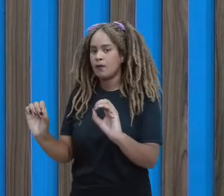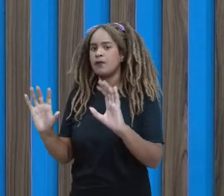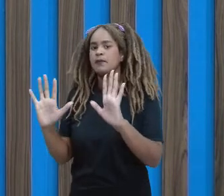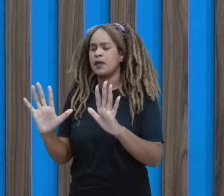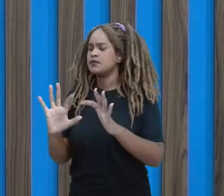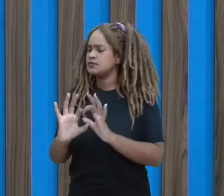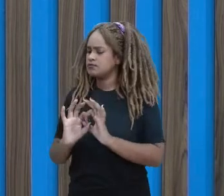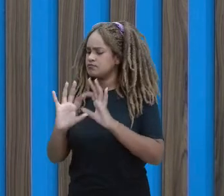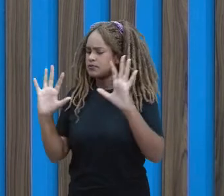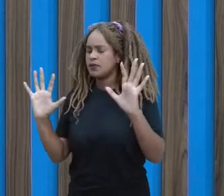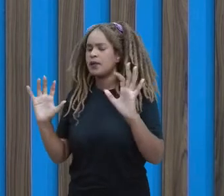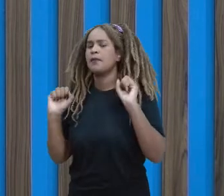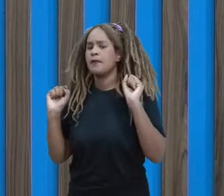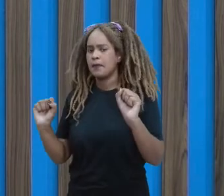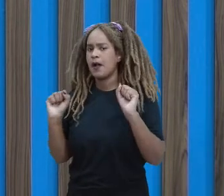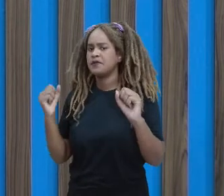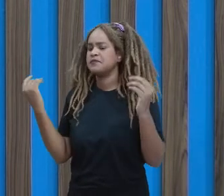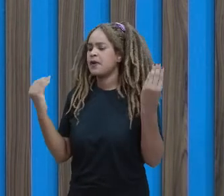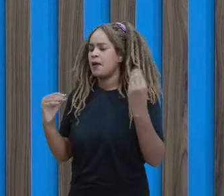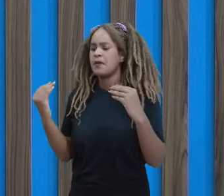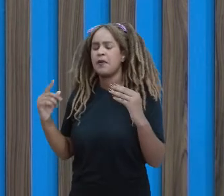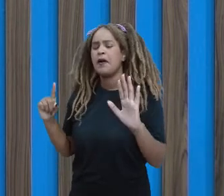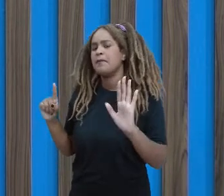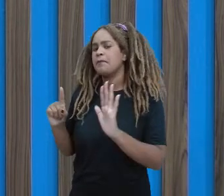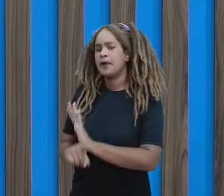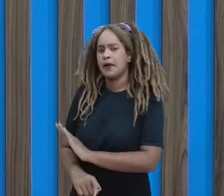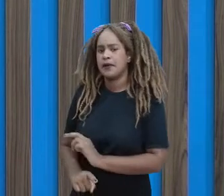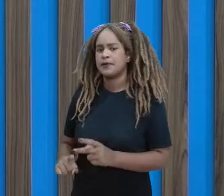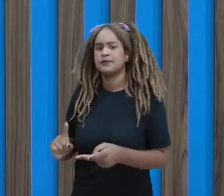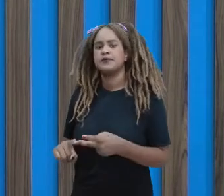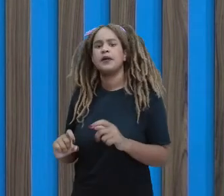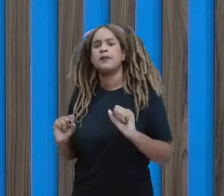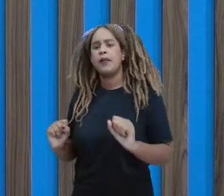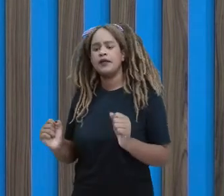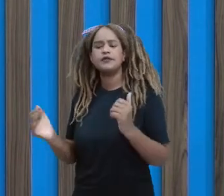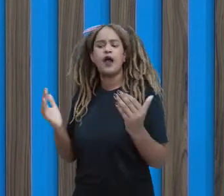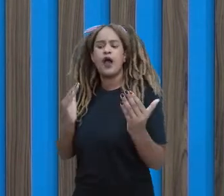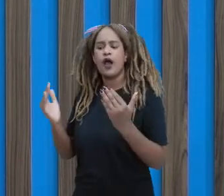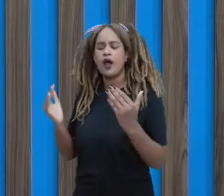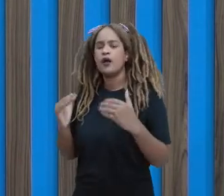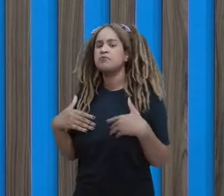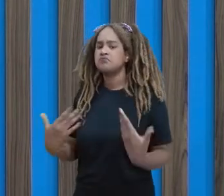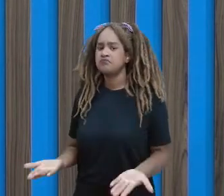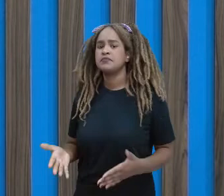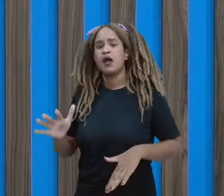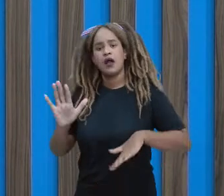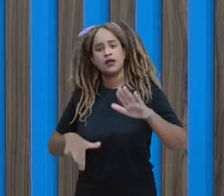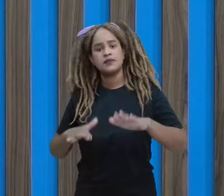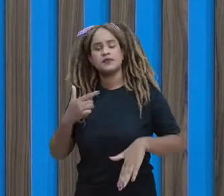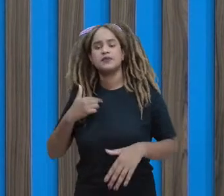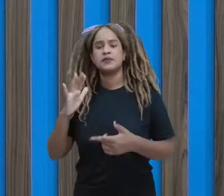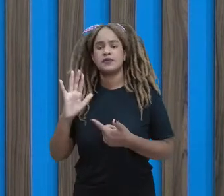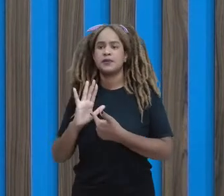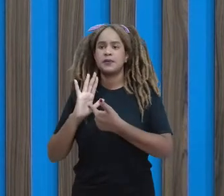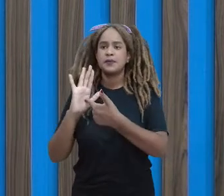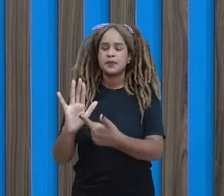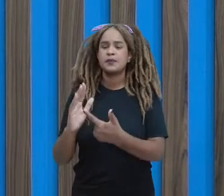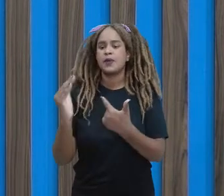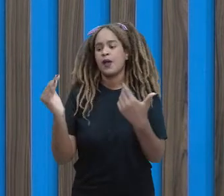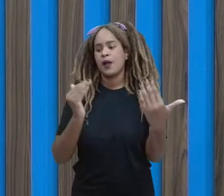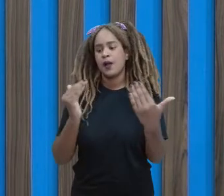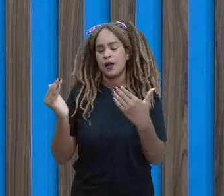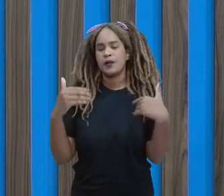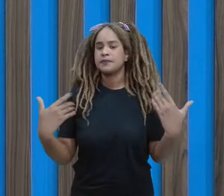fiquem à vontade, pessoal. Façam perguntas, façam comparações, como de vez em quando eu apresento aqui uma comparação,